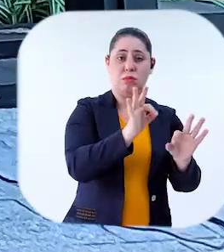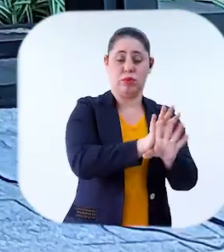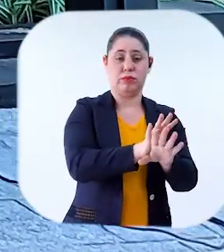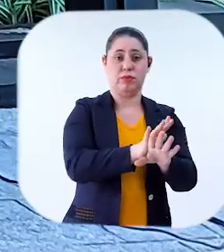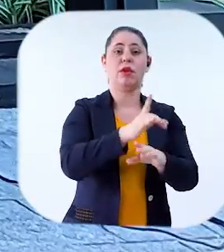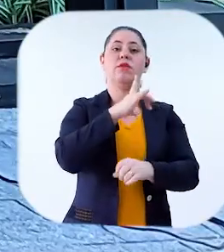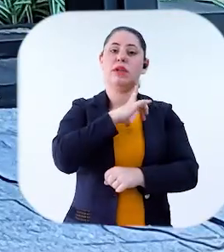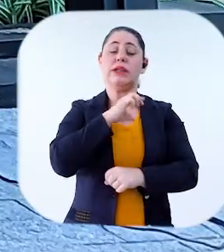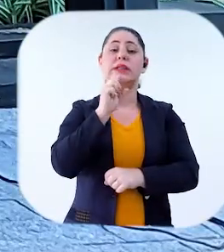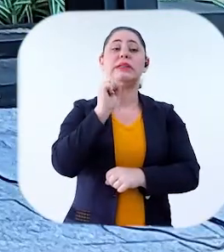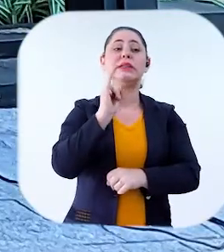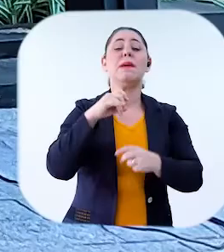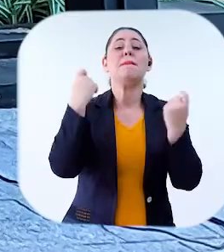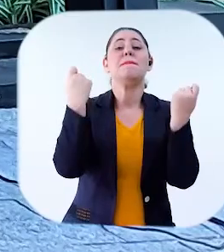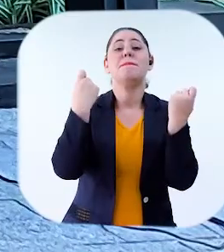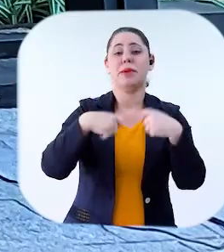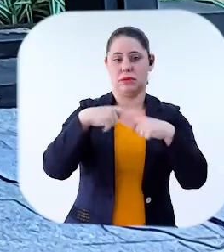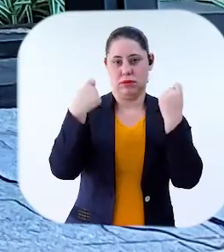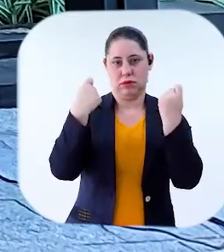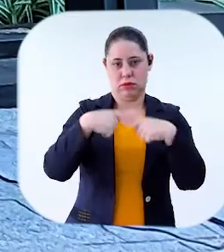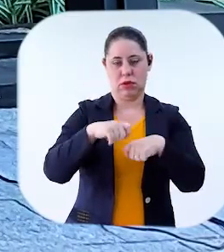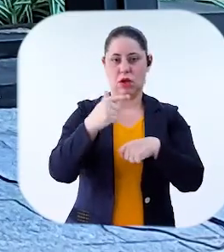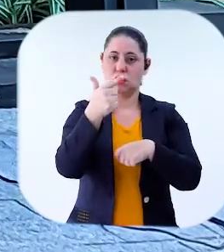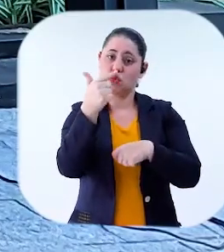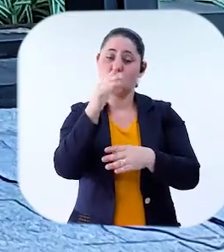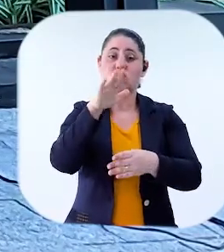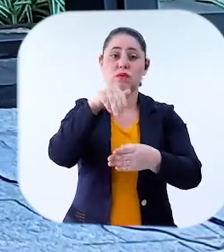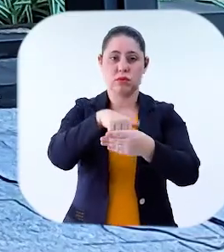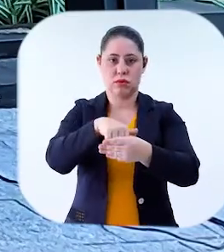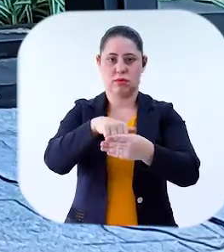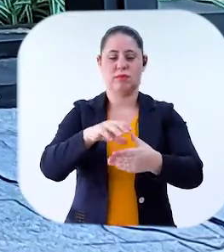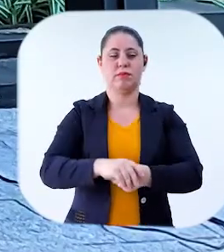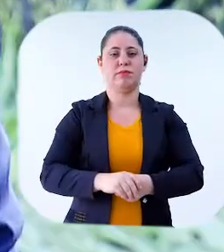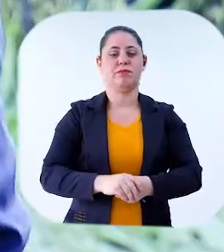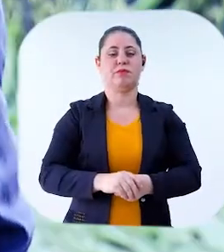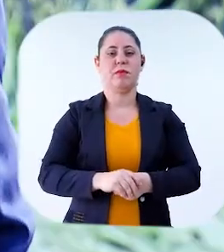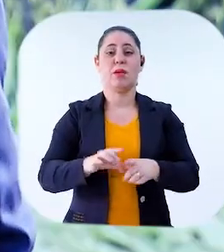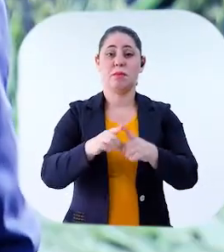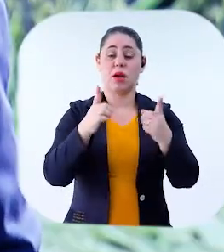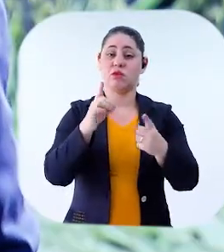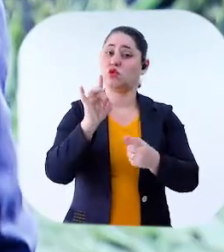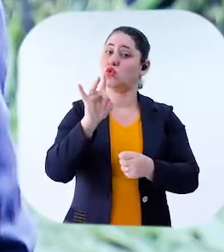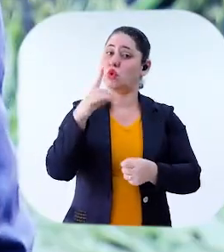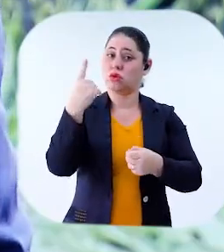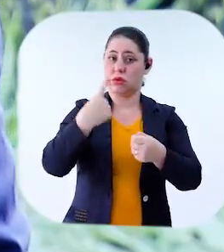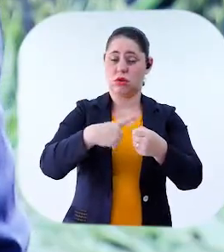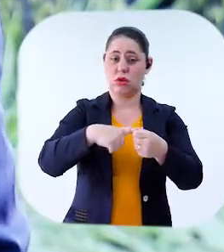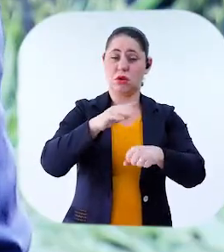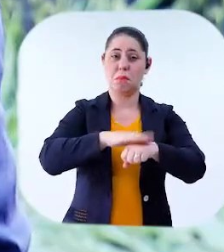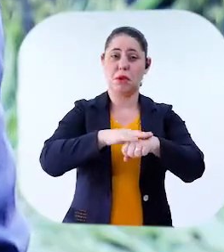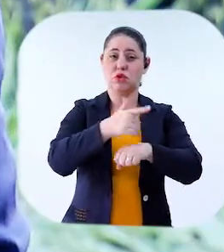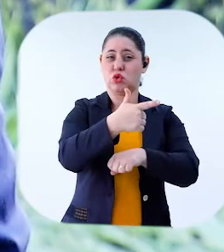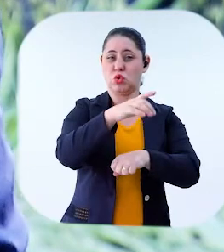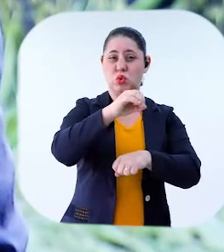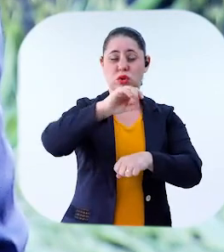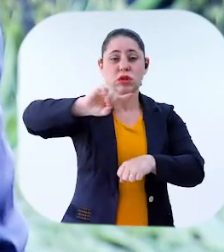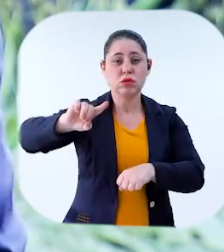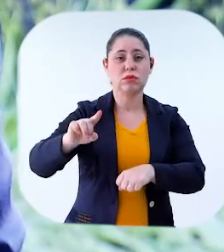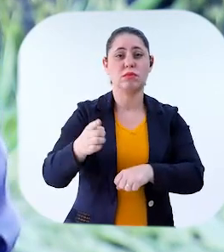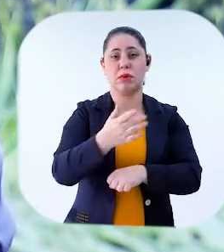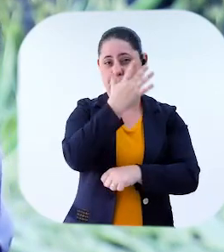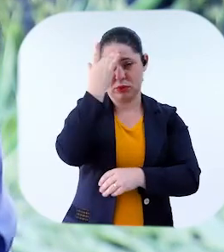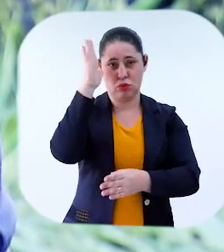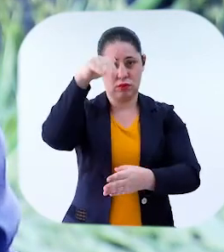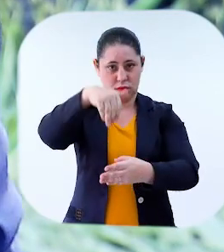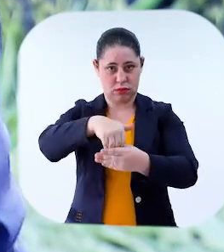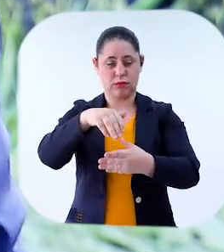gente fala aí, haverá se houver a necessidade de segundo turno. Então, mas só naquelas cidades com mais de 200